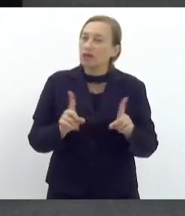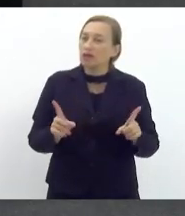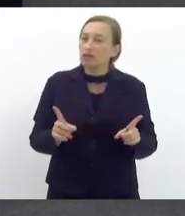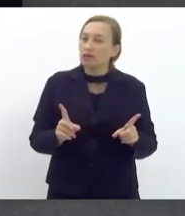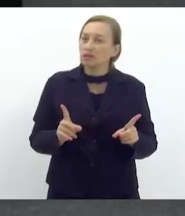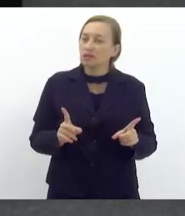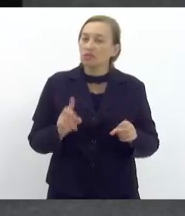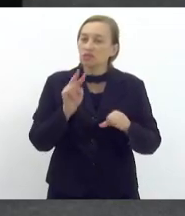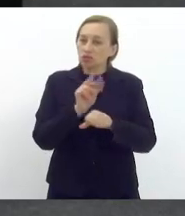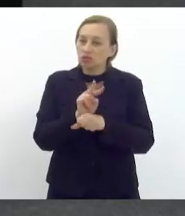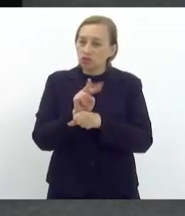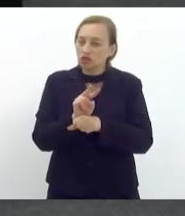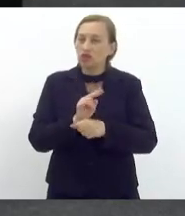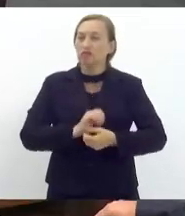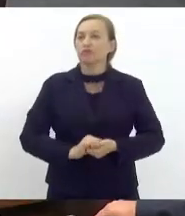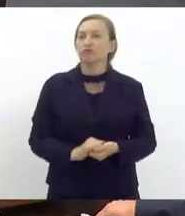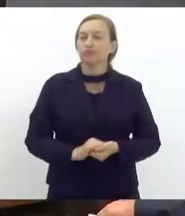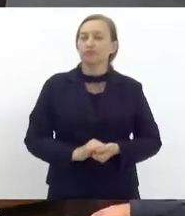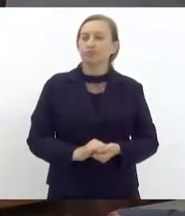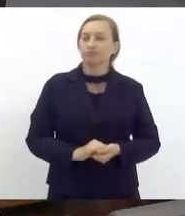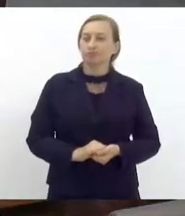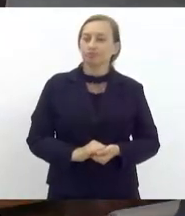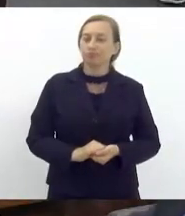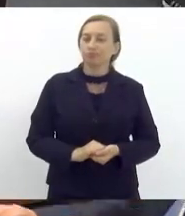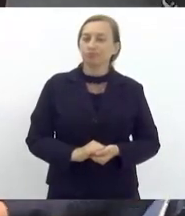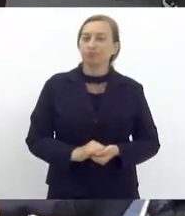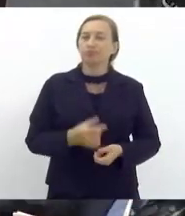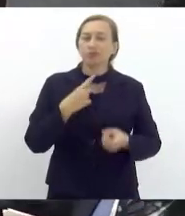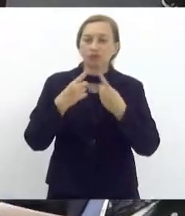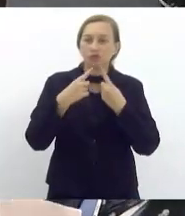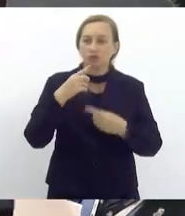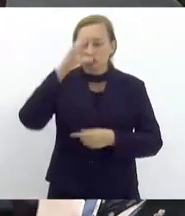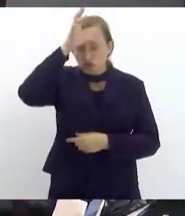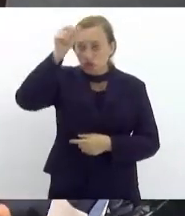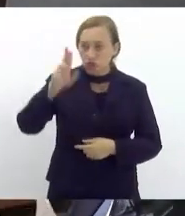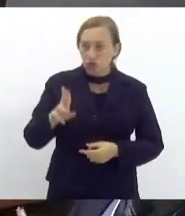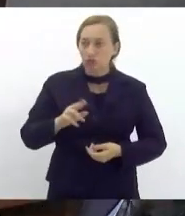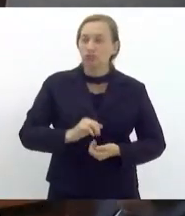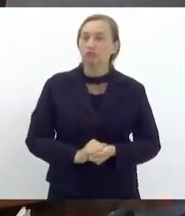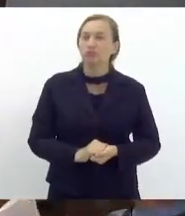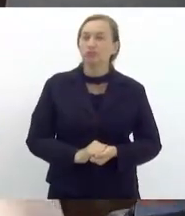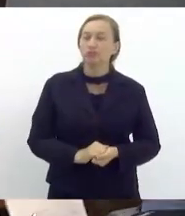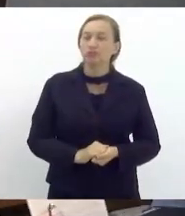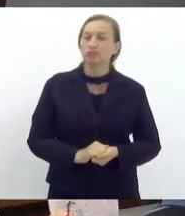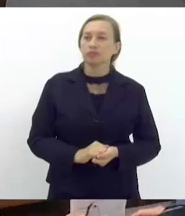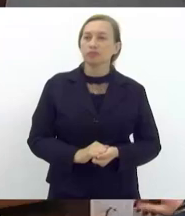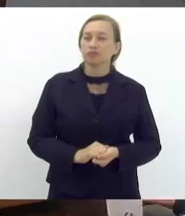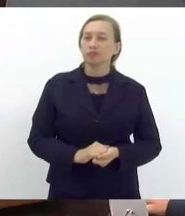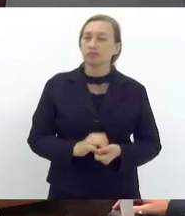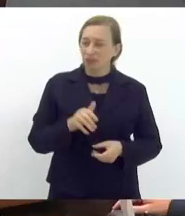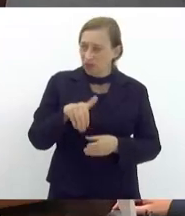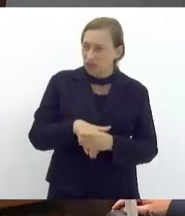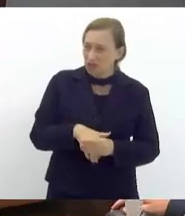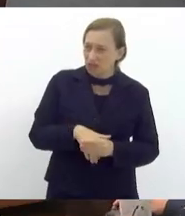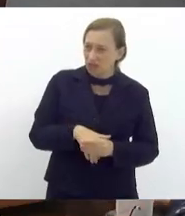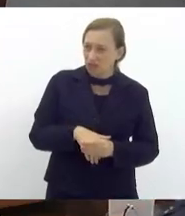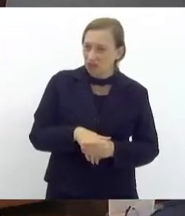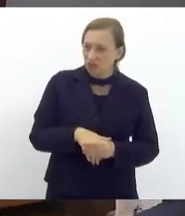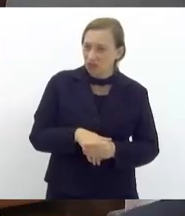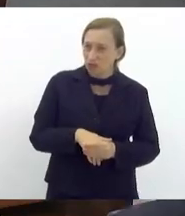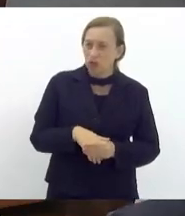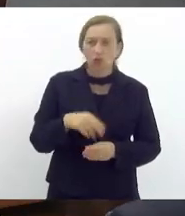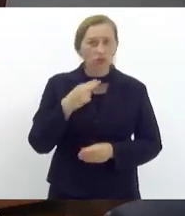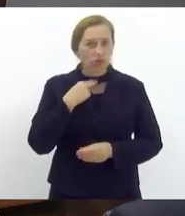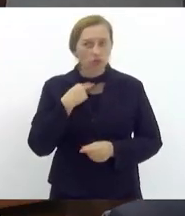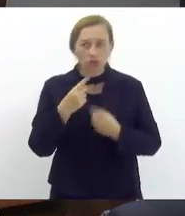de vigilância para discutir tia Ju queria só não